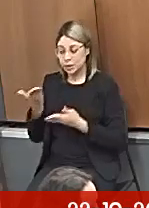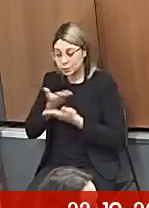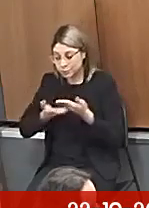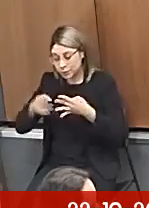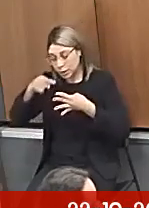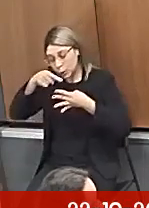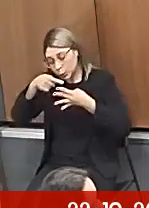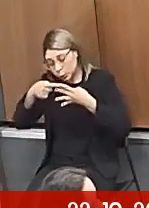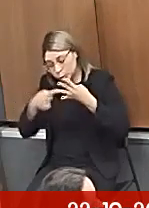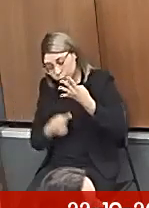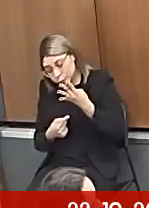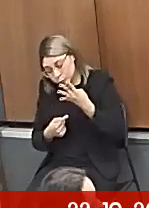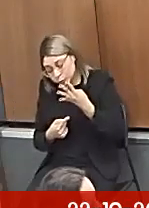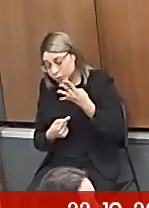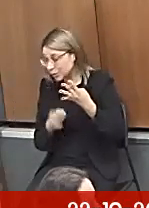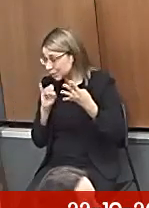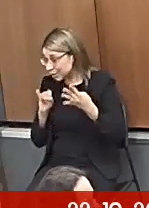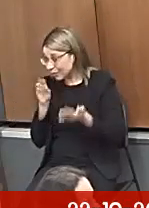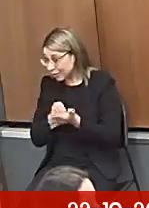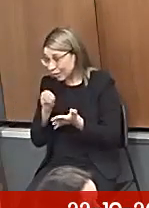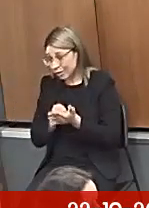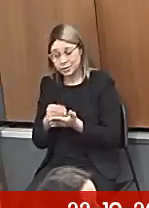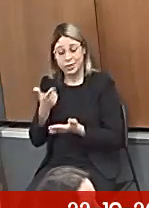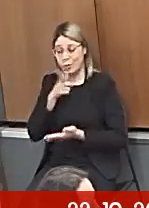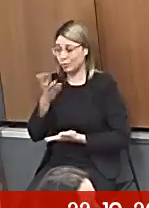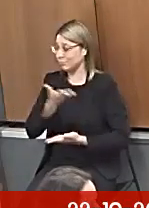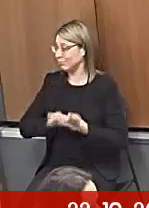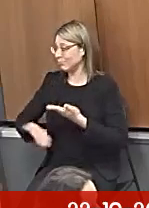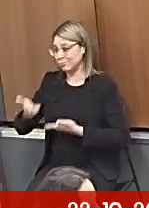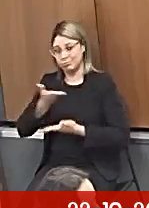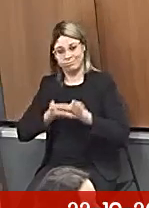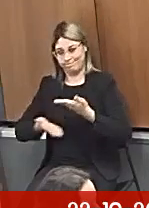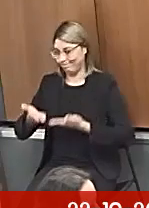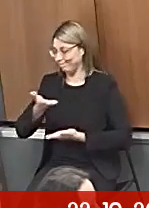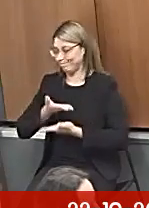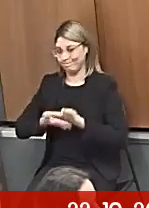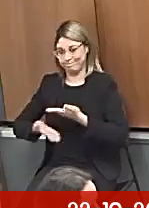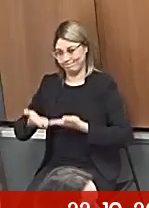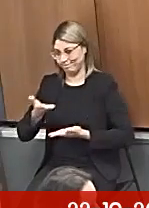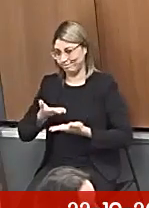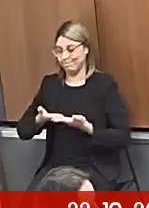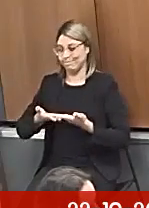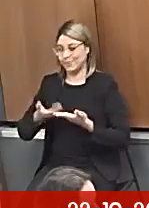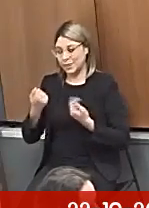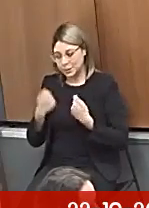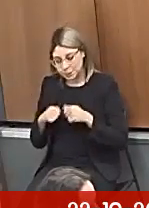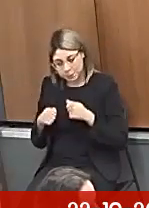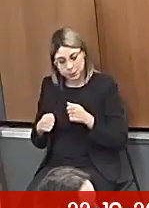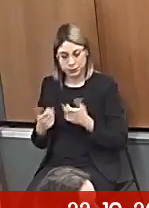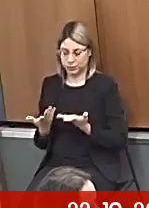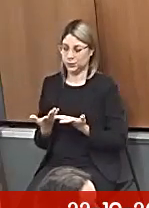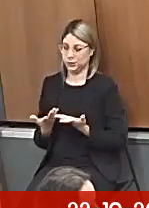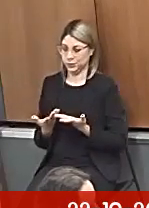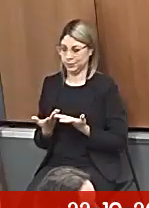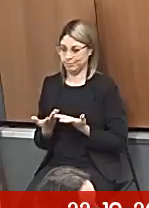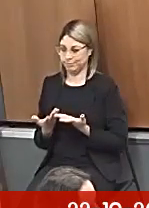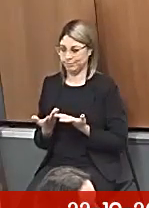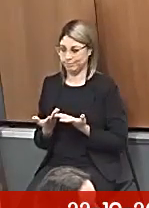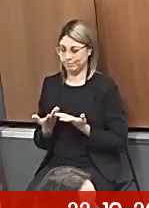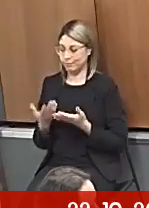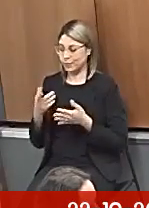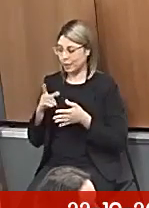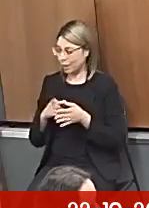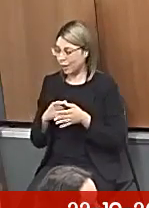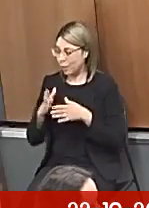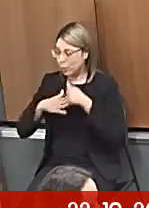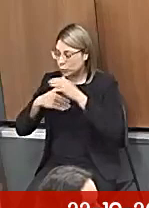essa equipe multiprofissional não estiver atenta a este alunado. E